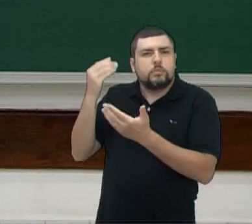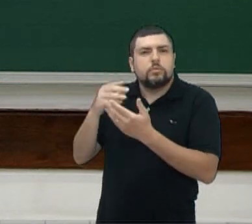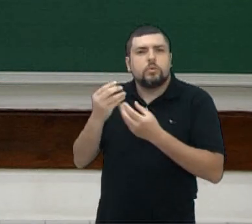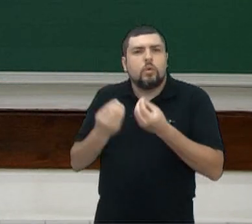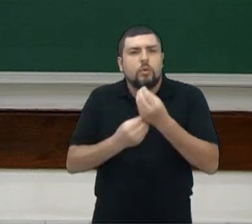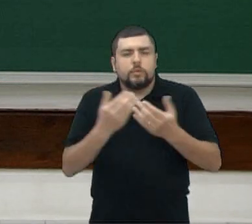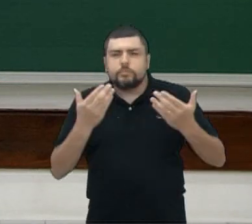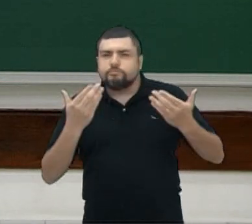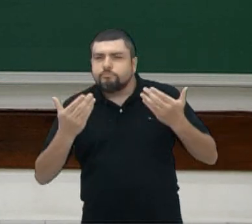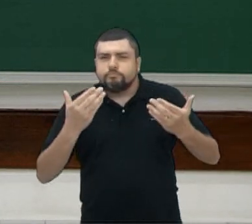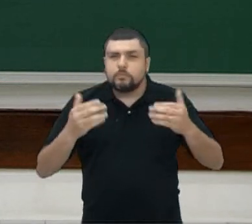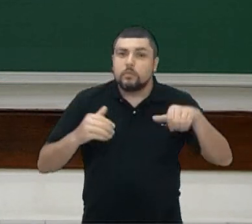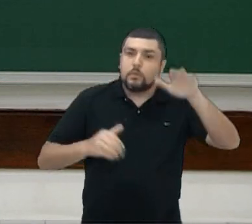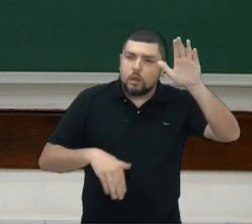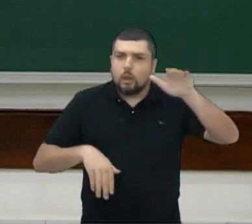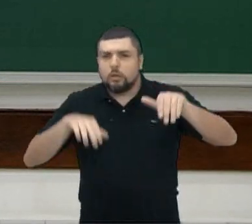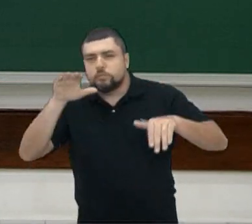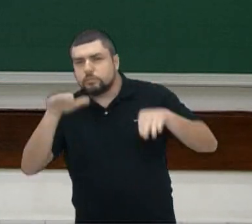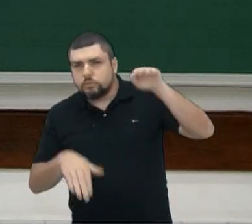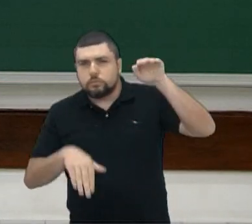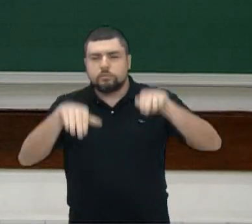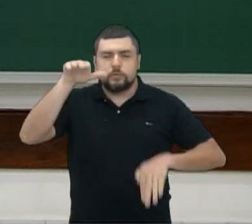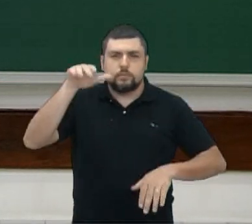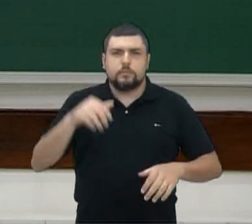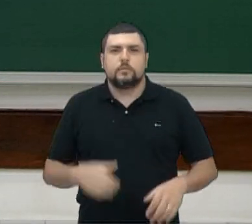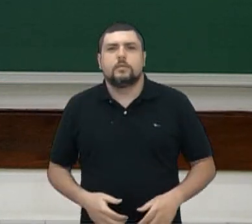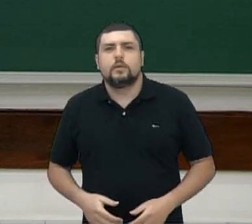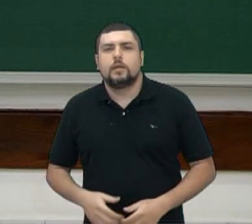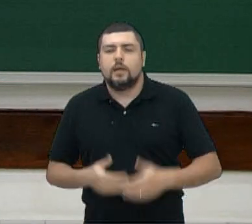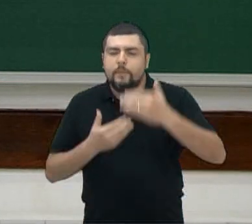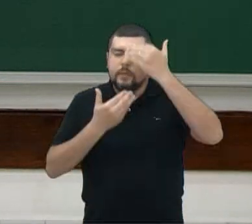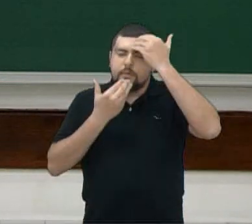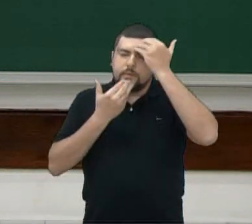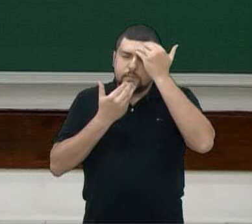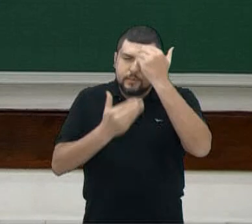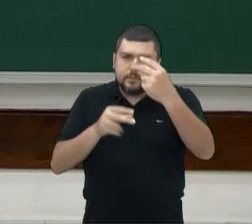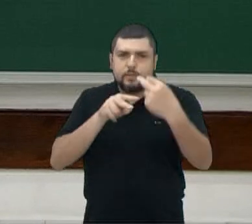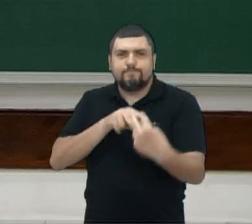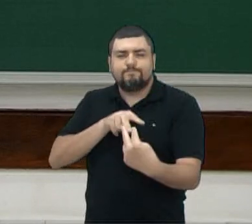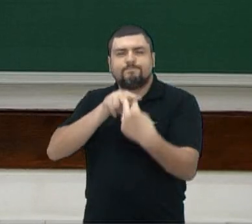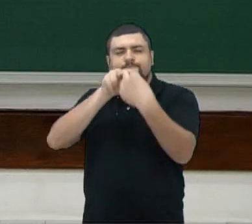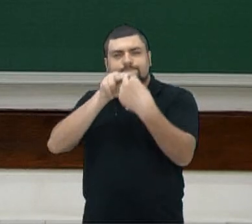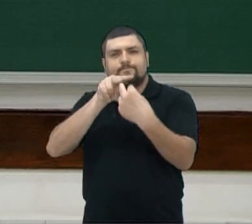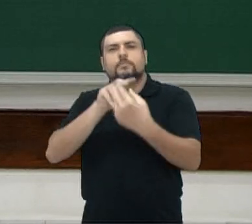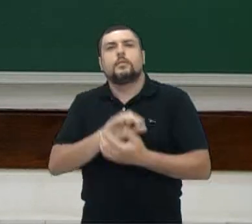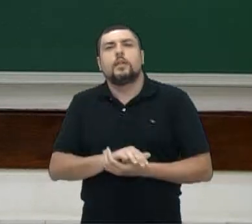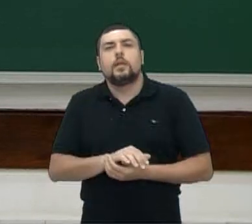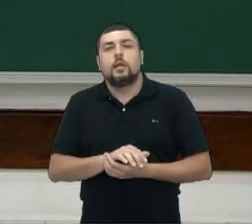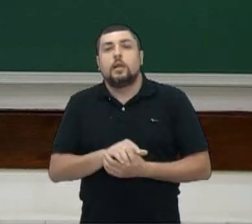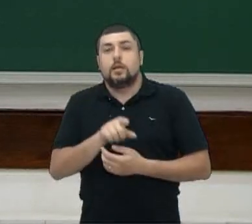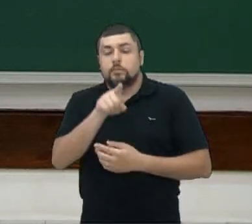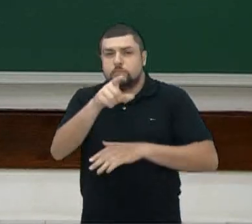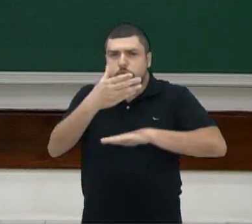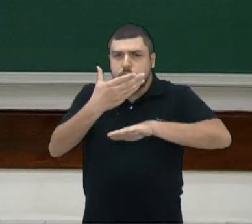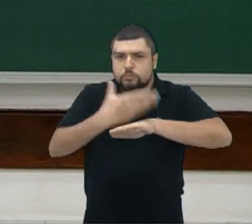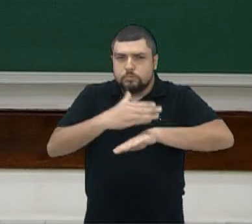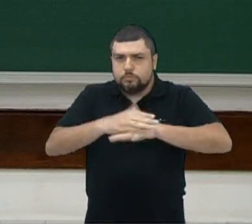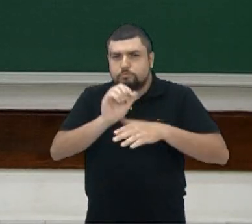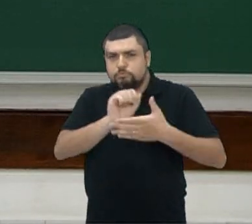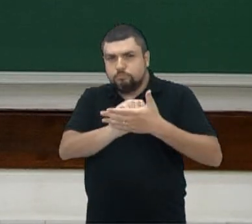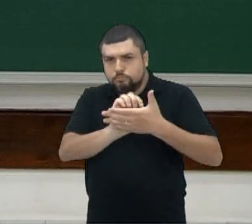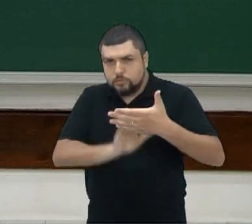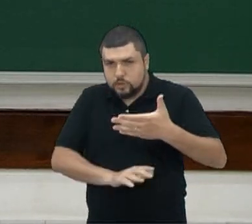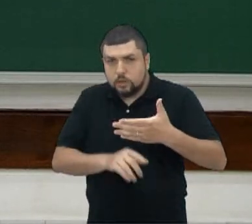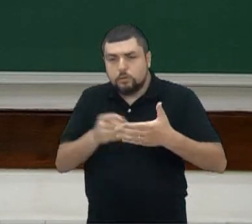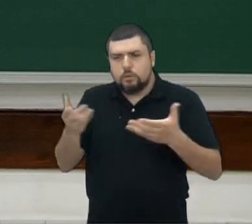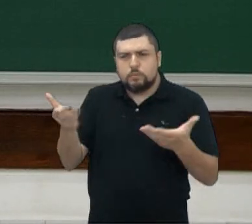comparativo, do grau do comparativo. Então, thank you very much, muito obrigado pela atenção de vocês. Façam as atividades do Classroom, tirem suas dúvidas